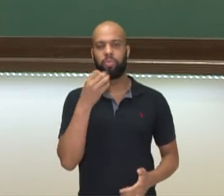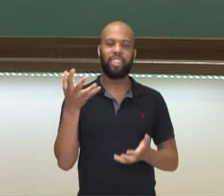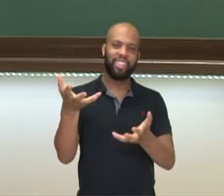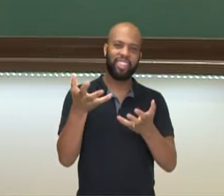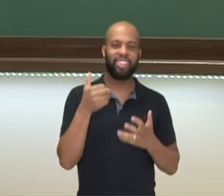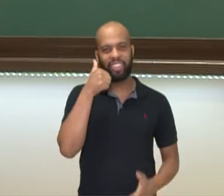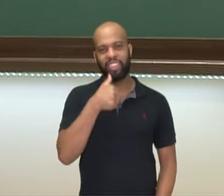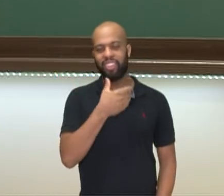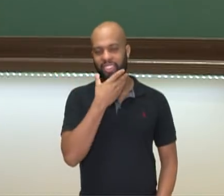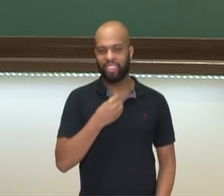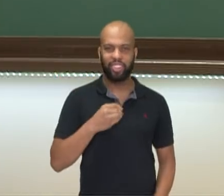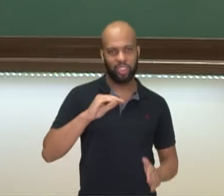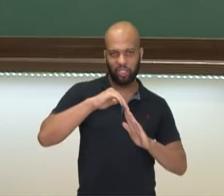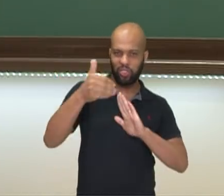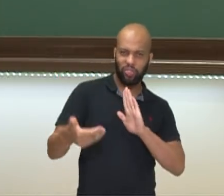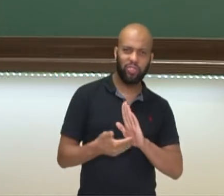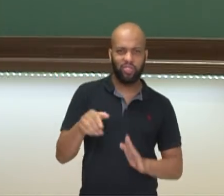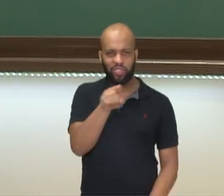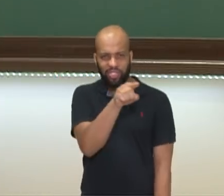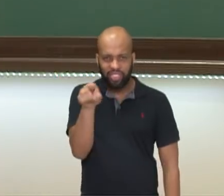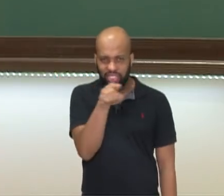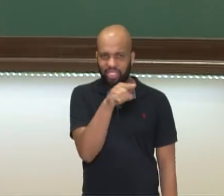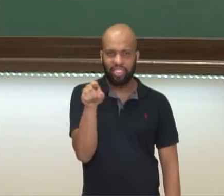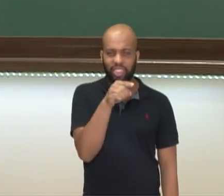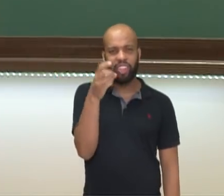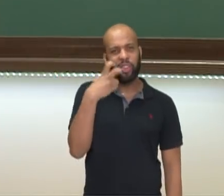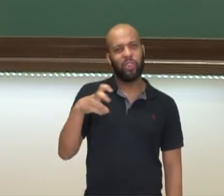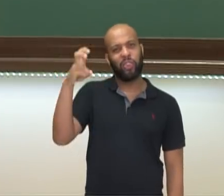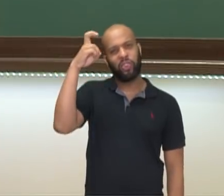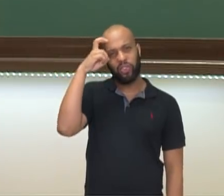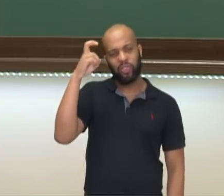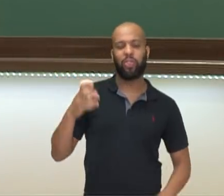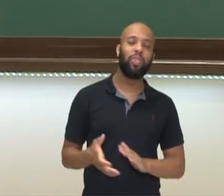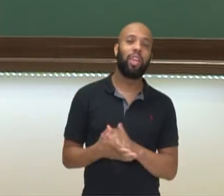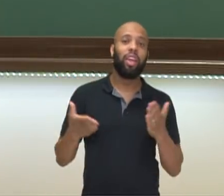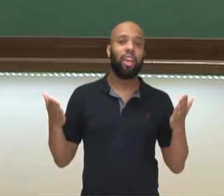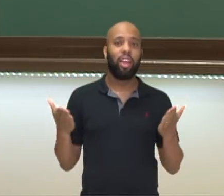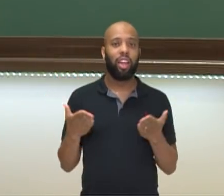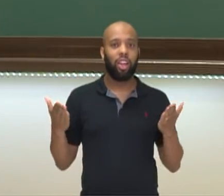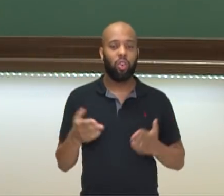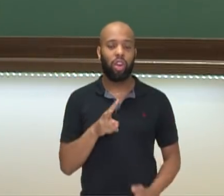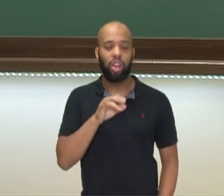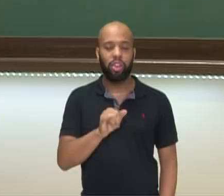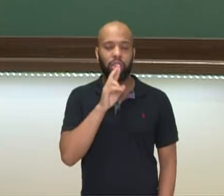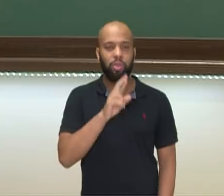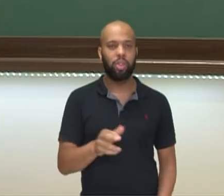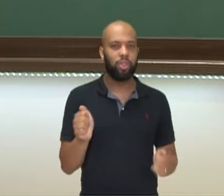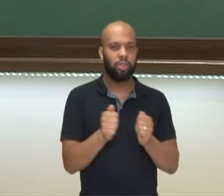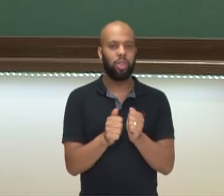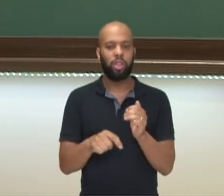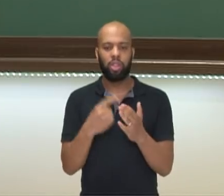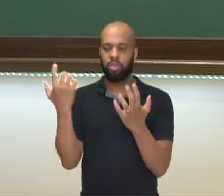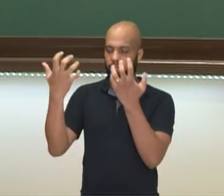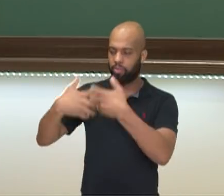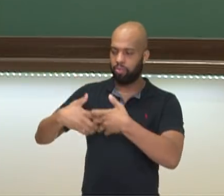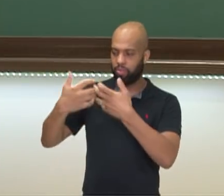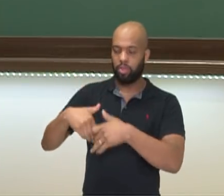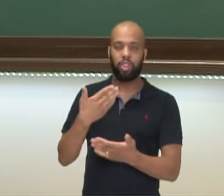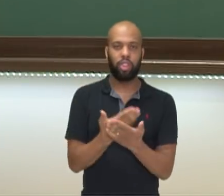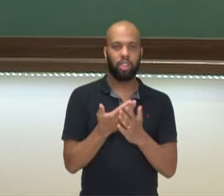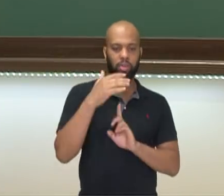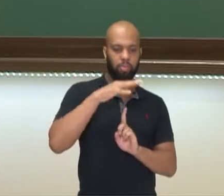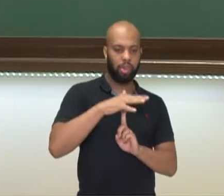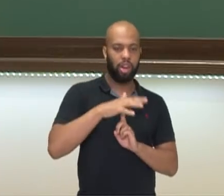Bem-vindos, bem-vindas, aventureiros, aventureiras da cultura! Voltamos para resolver o primeiro quiz da aula Paraná de